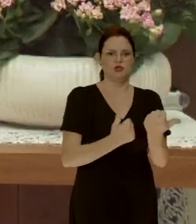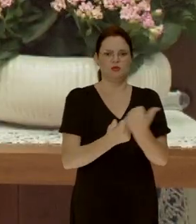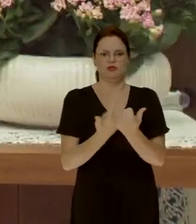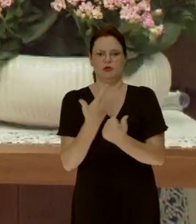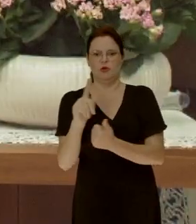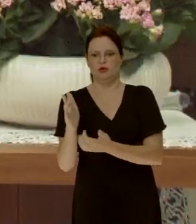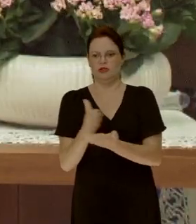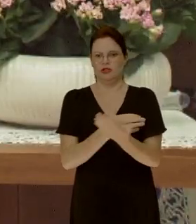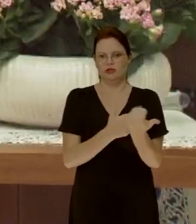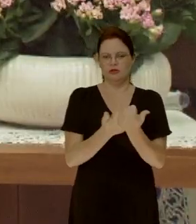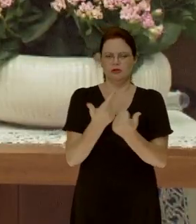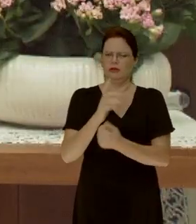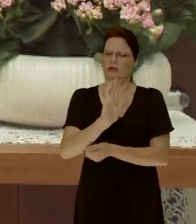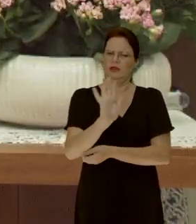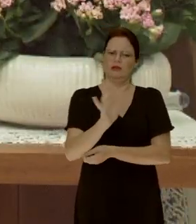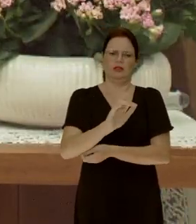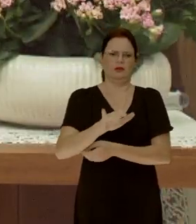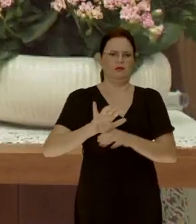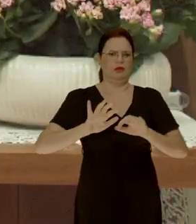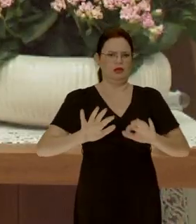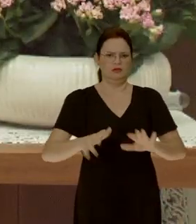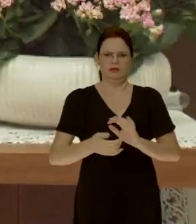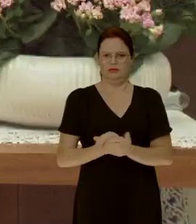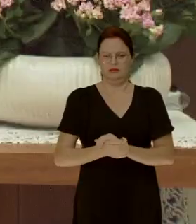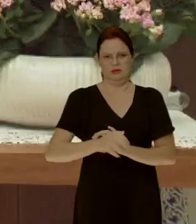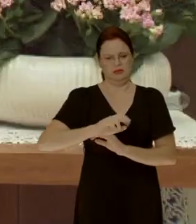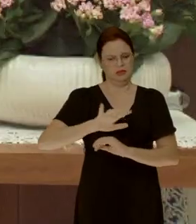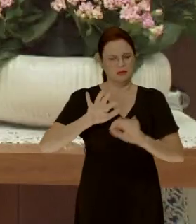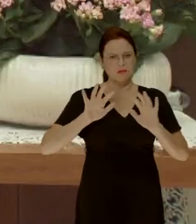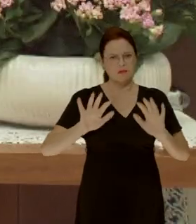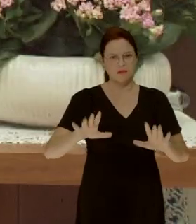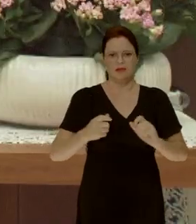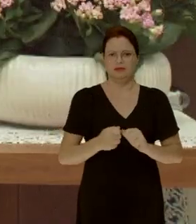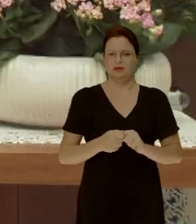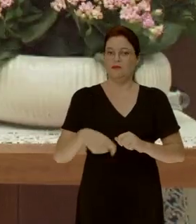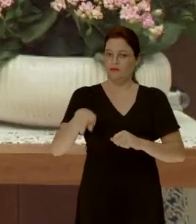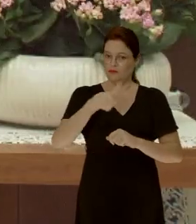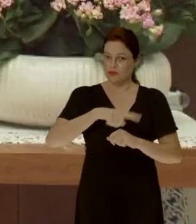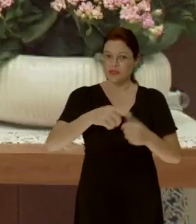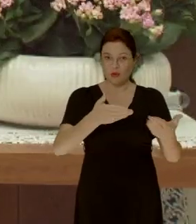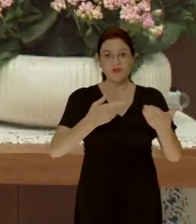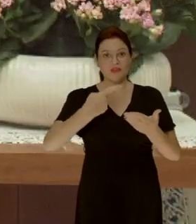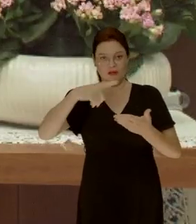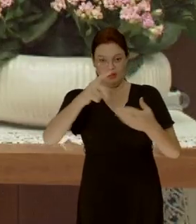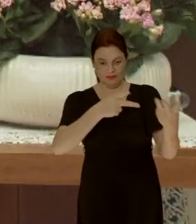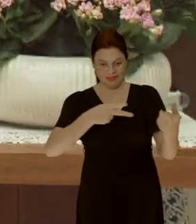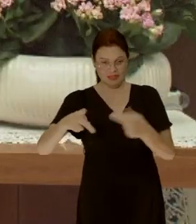assim, entendeu? Não é assim. Então convidados para o sítio, viu?